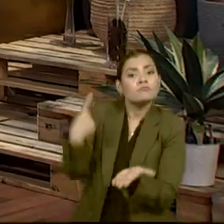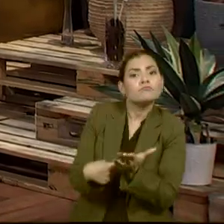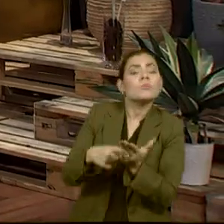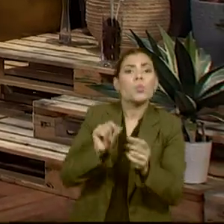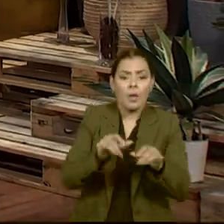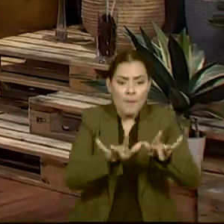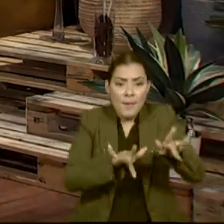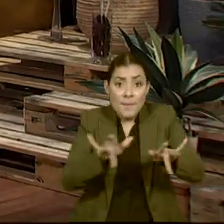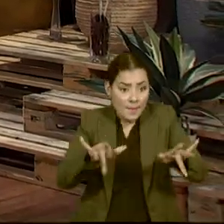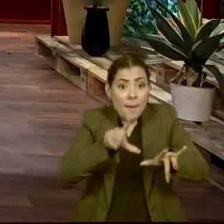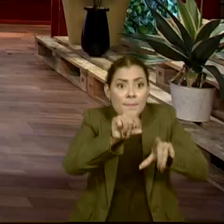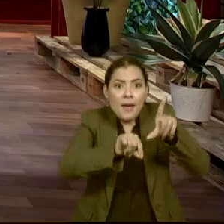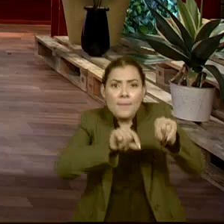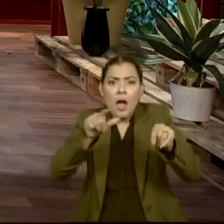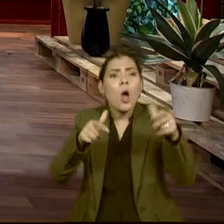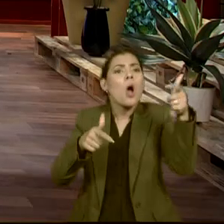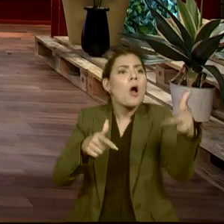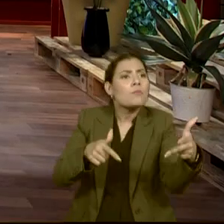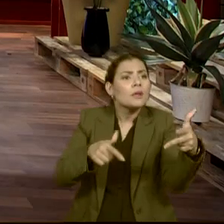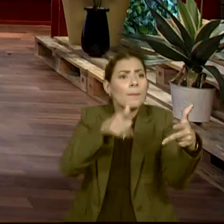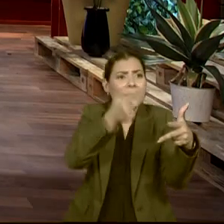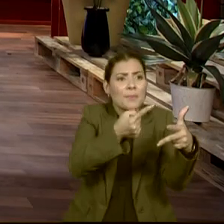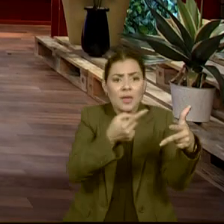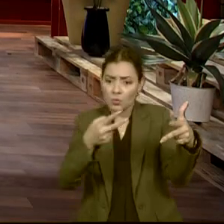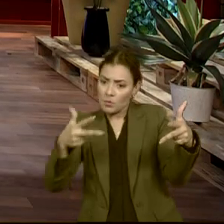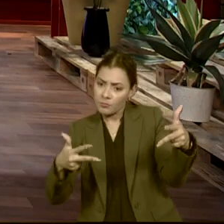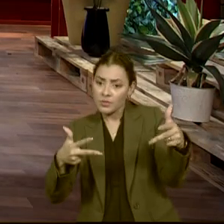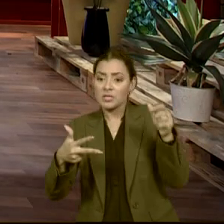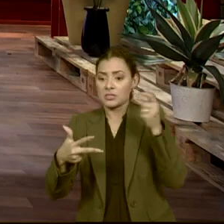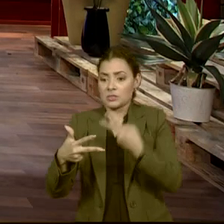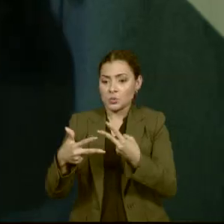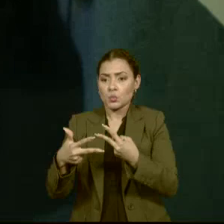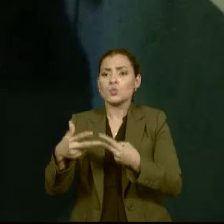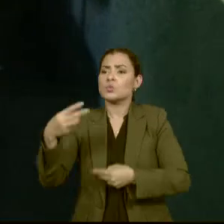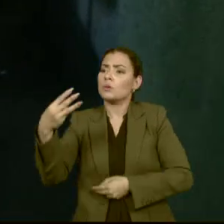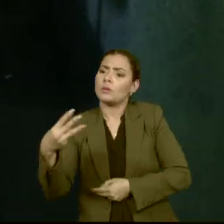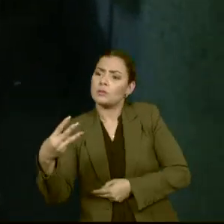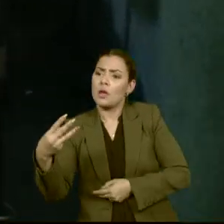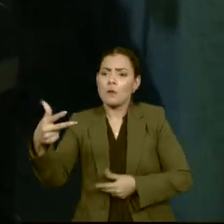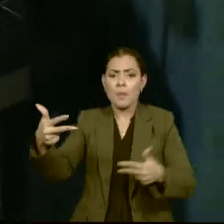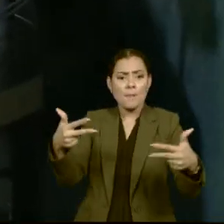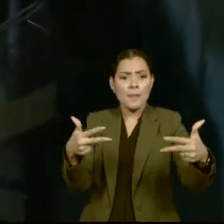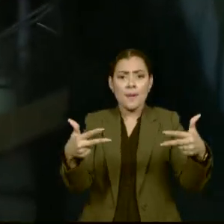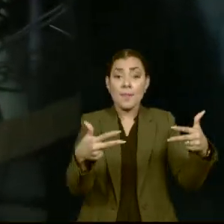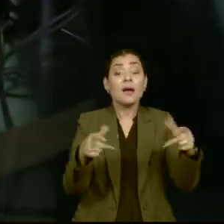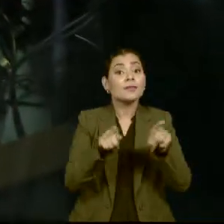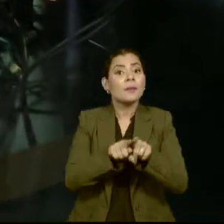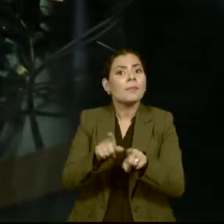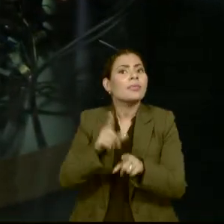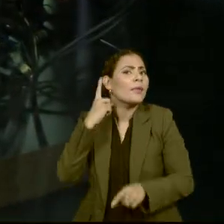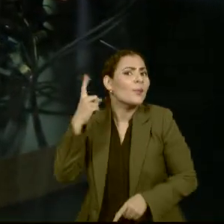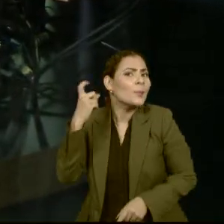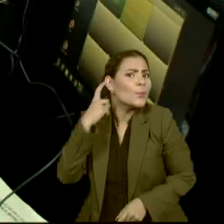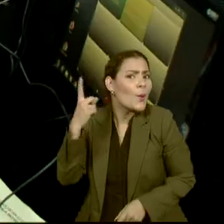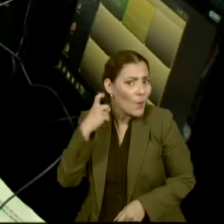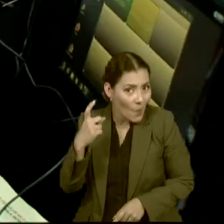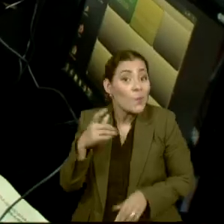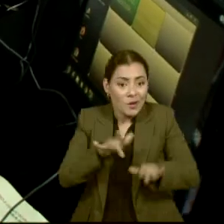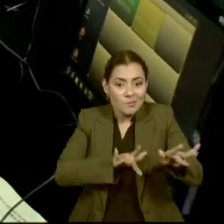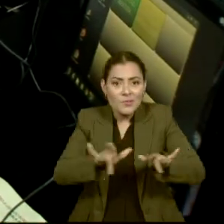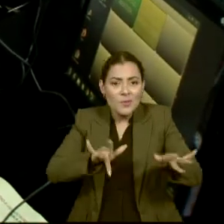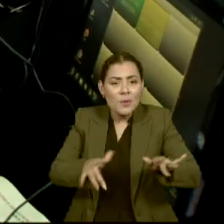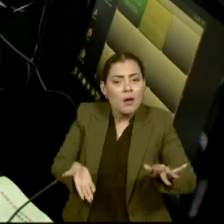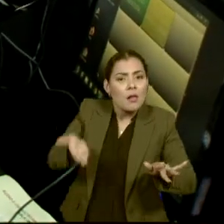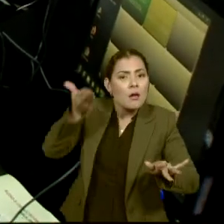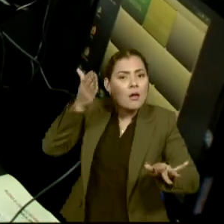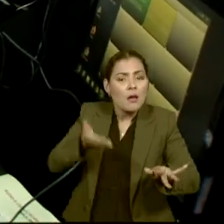sequência delas que serão gravadas ou transmitidas ao vivo. E tem também o sonoplasta, que faz o controle dos